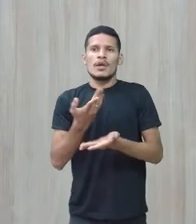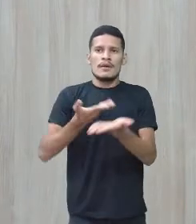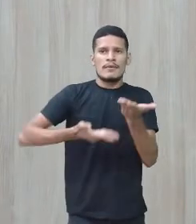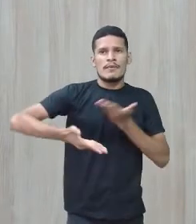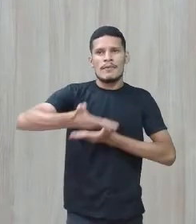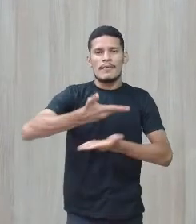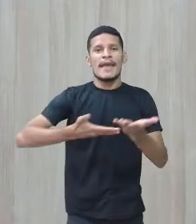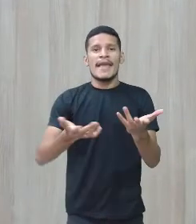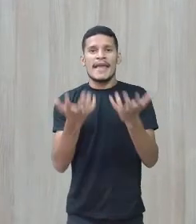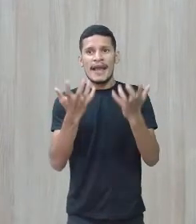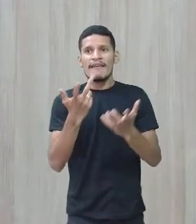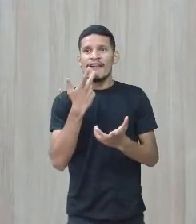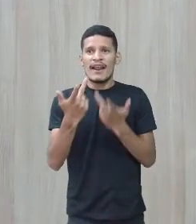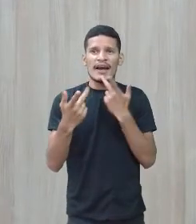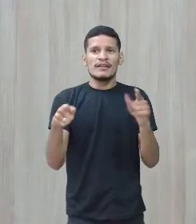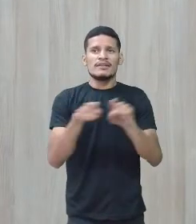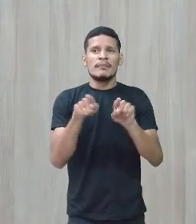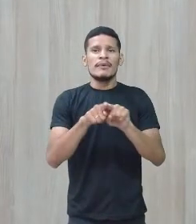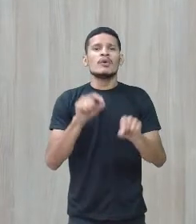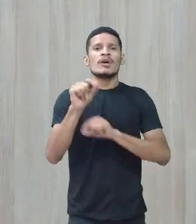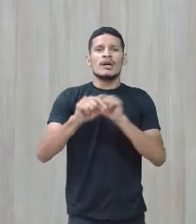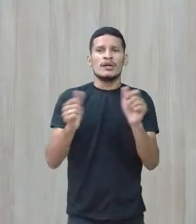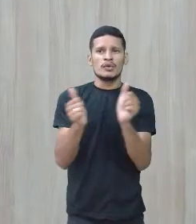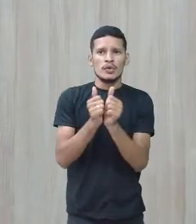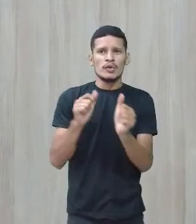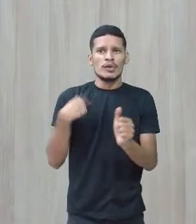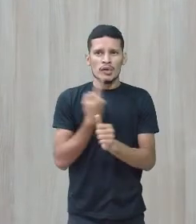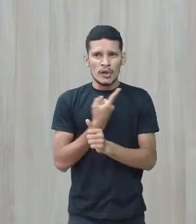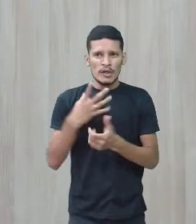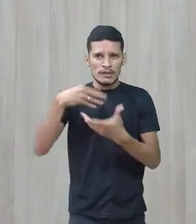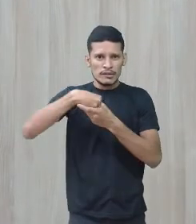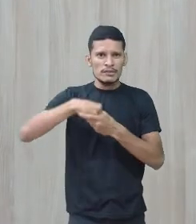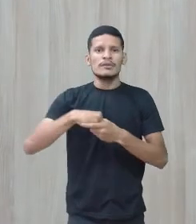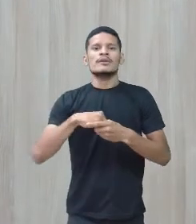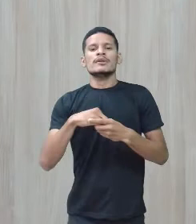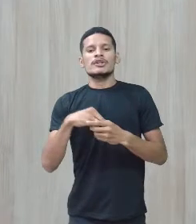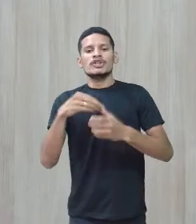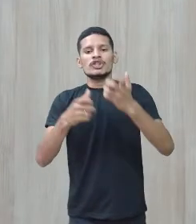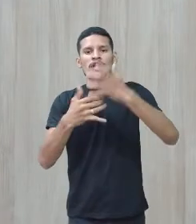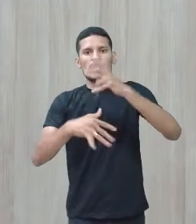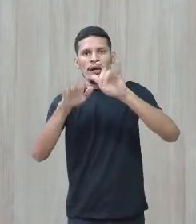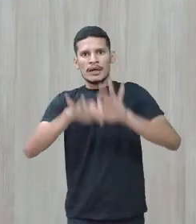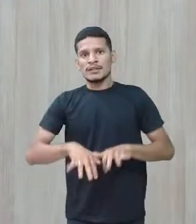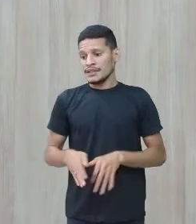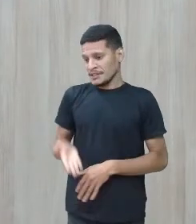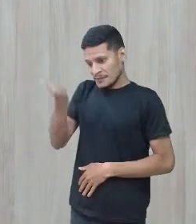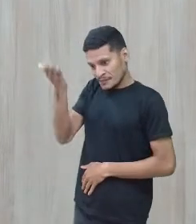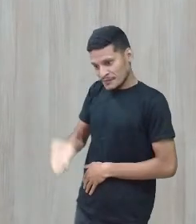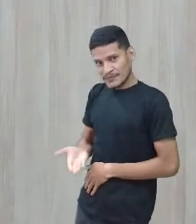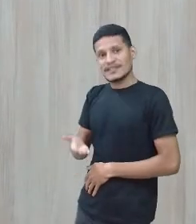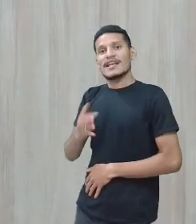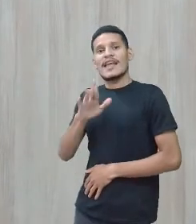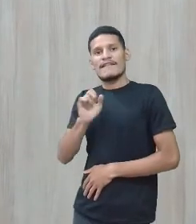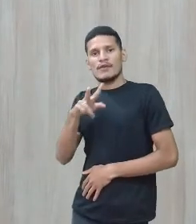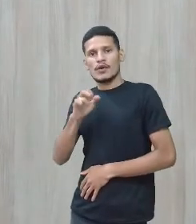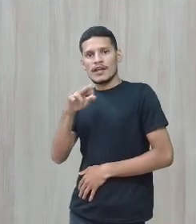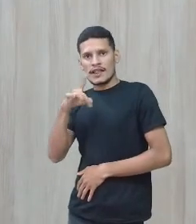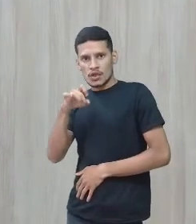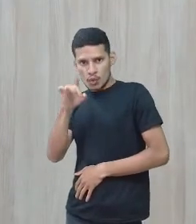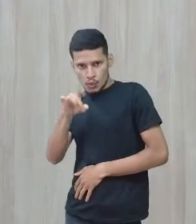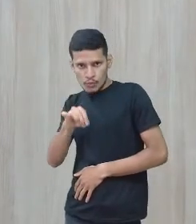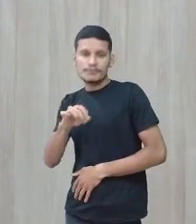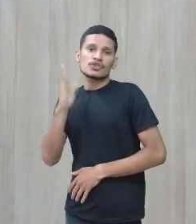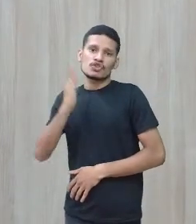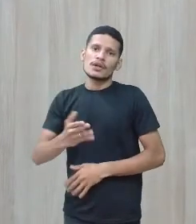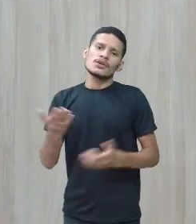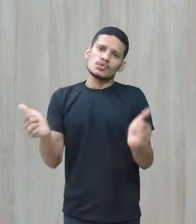interagir, quer falar com a gente lá no chat. Nosso amigo Revoredo, jogador caríssimo, está aqui no chat,